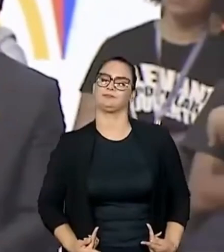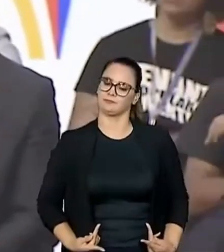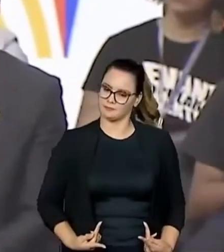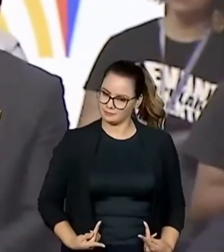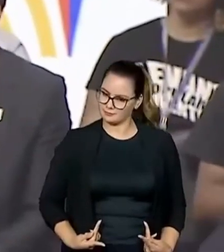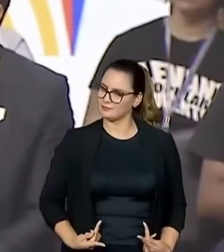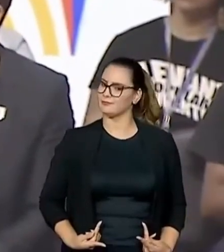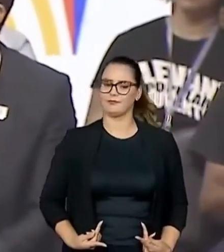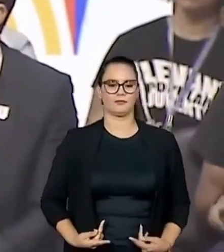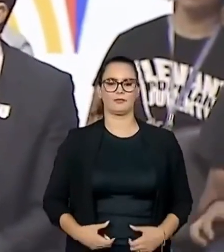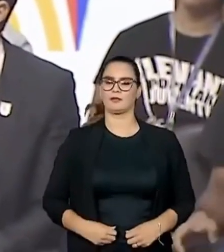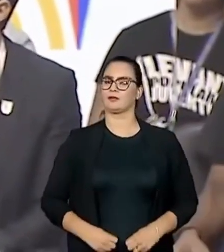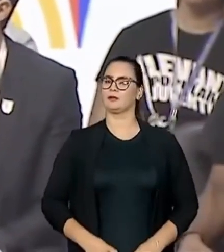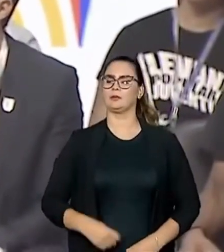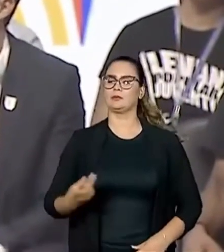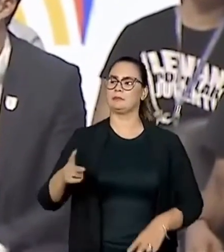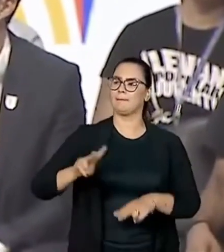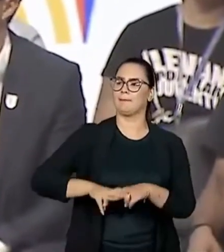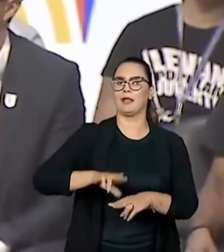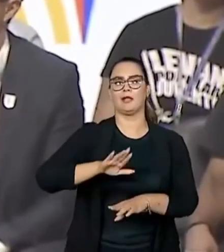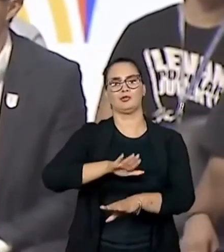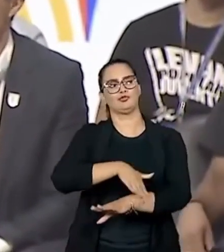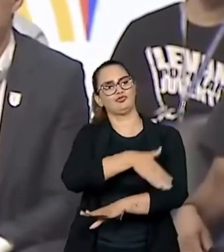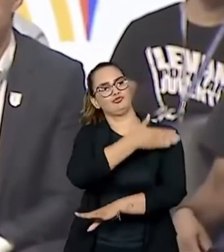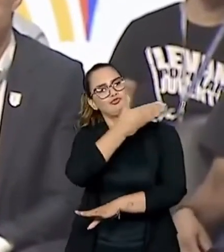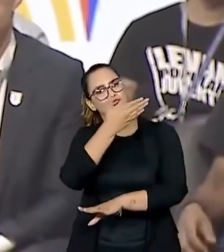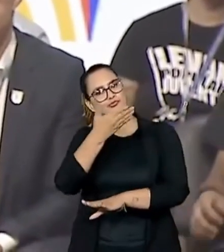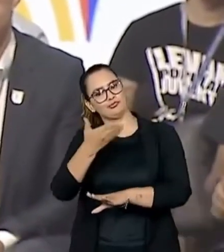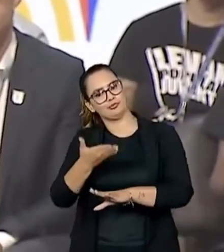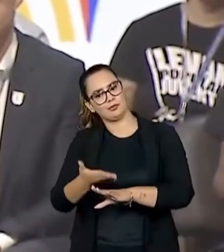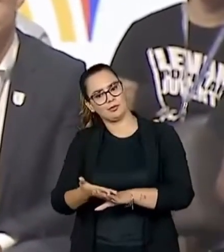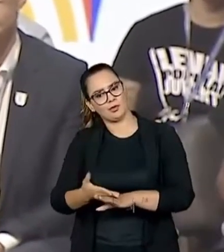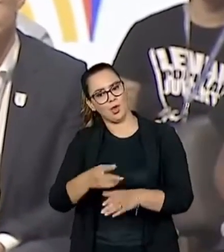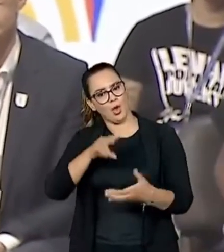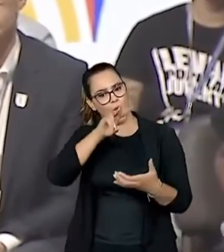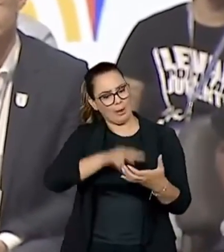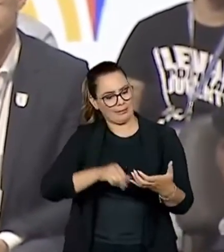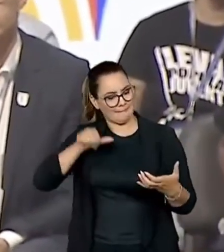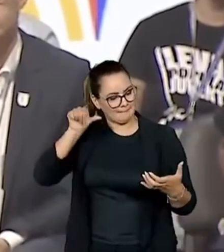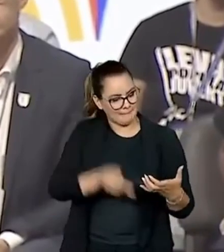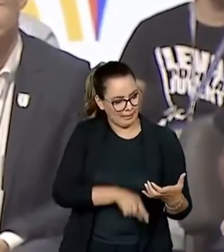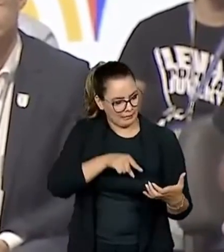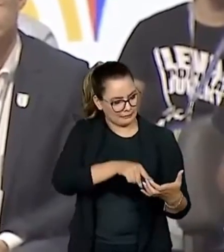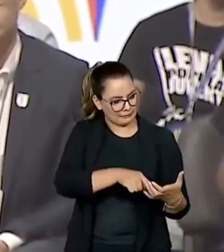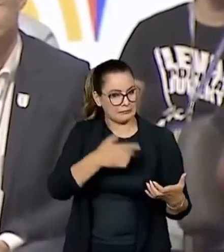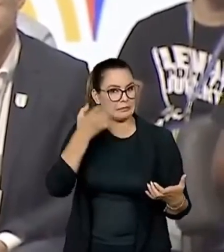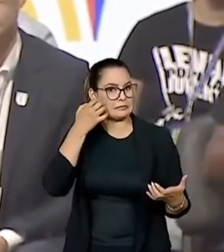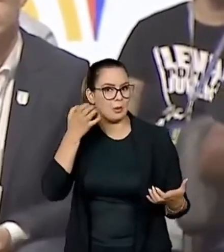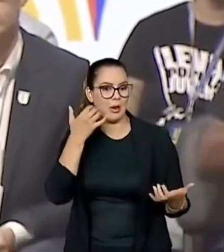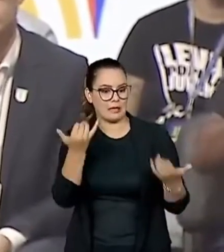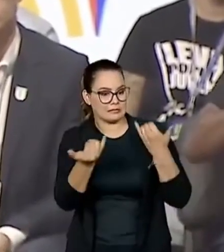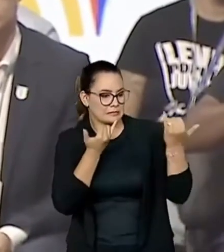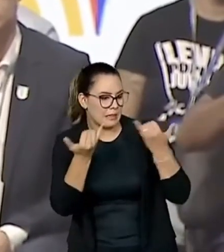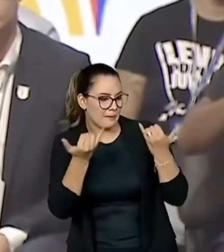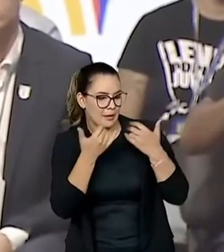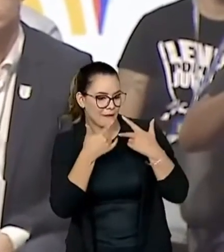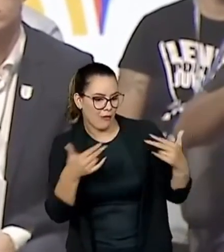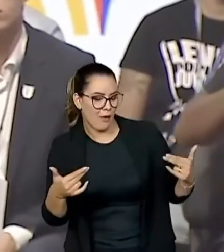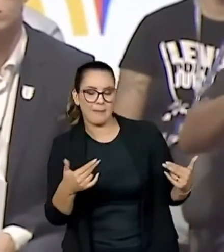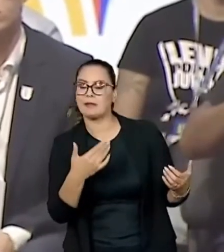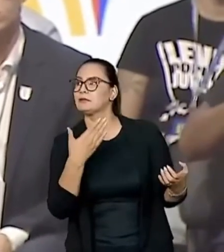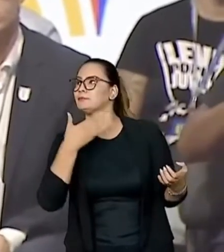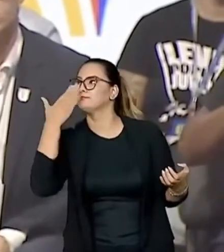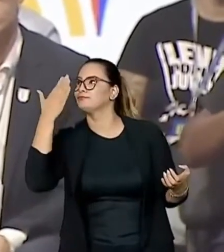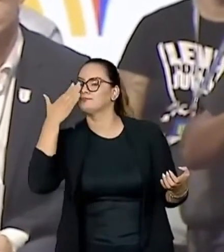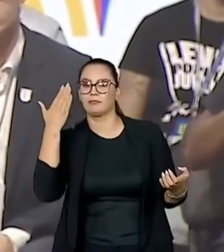alguém que não se deixa aprisionado e ficar o dia inteiro olhando um desgraçado do celular para ouvir notícia que não me interessa,